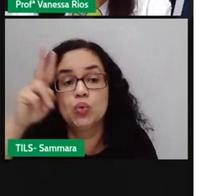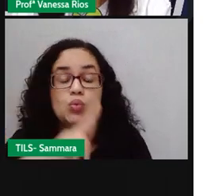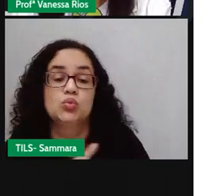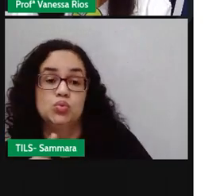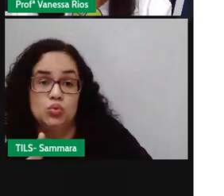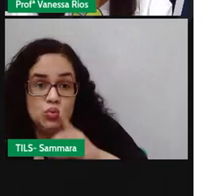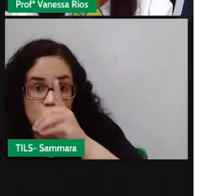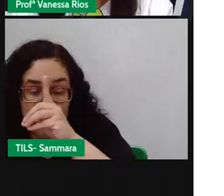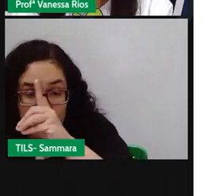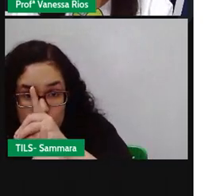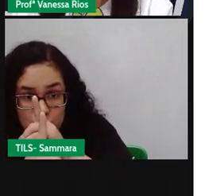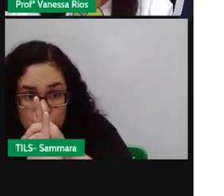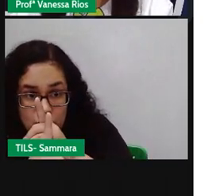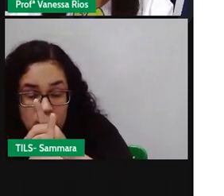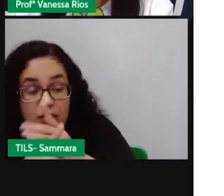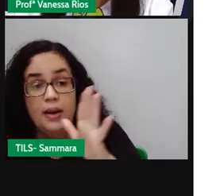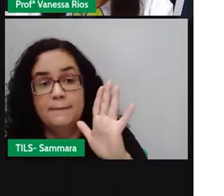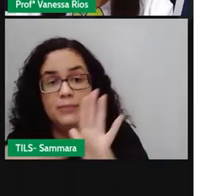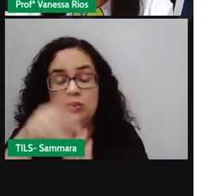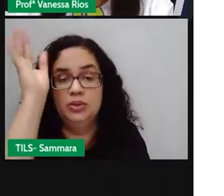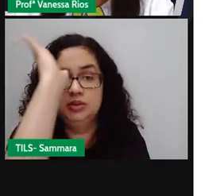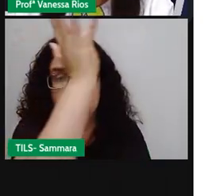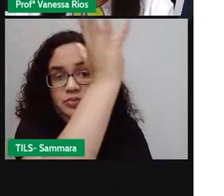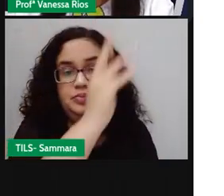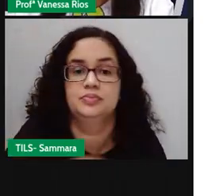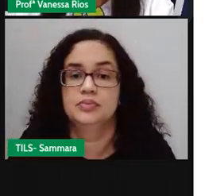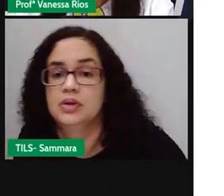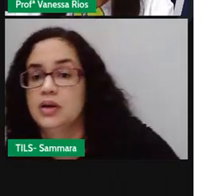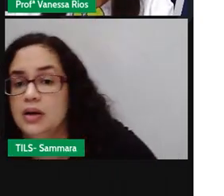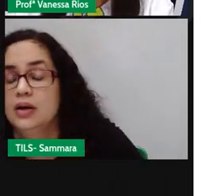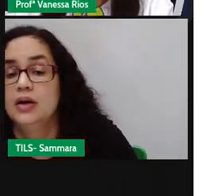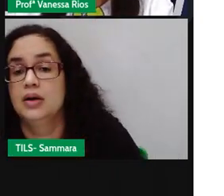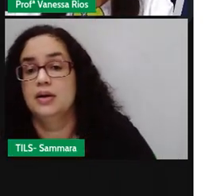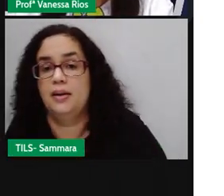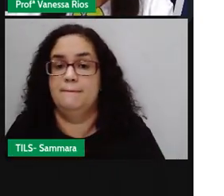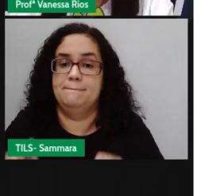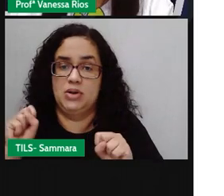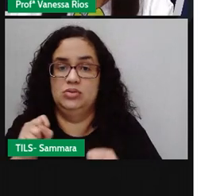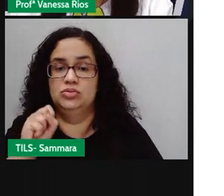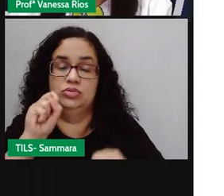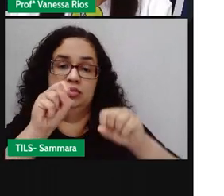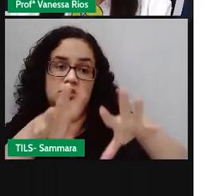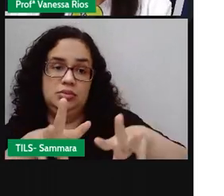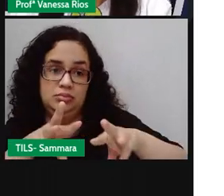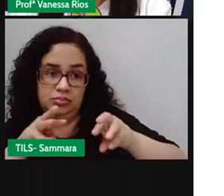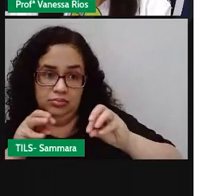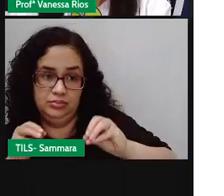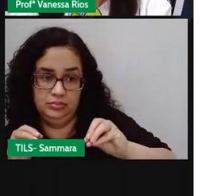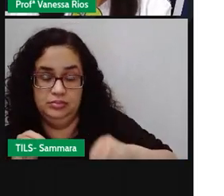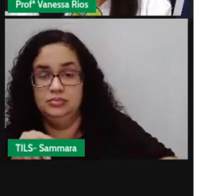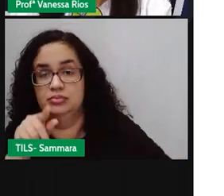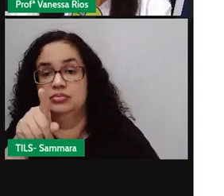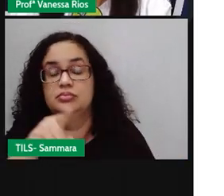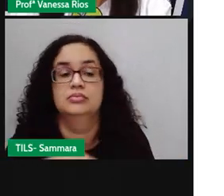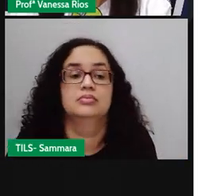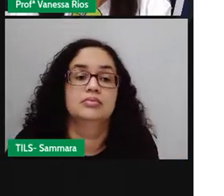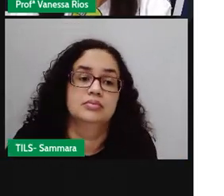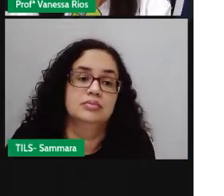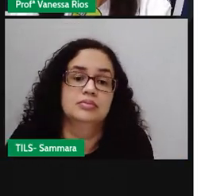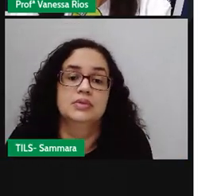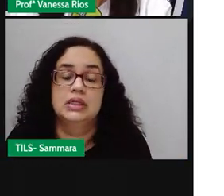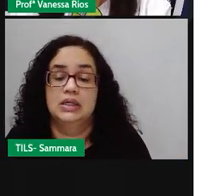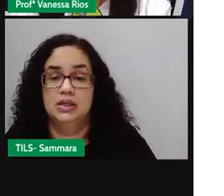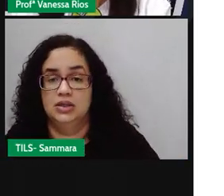gente encontra na própria natureza. E podem ser também artificiais, que são aqueles que